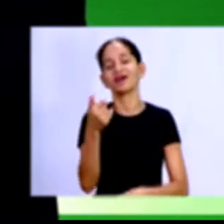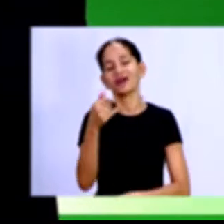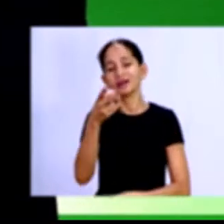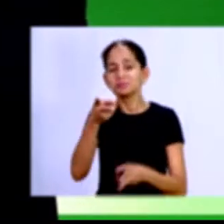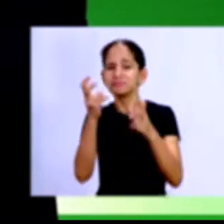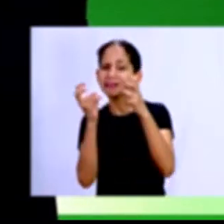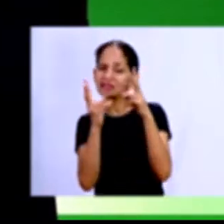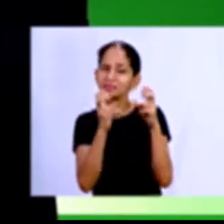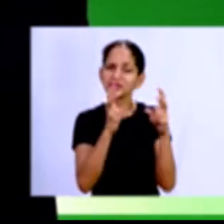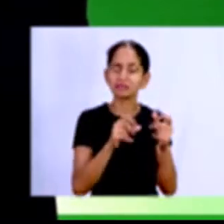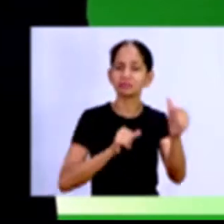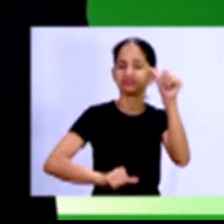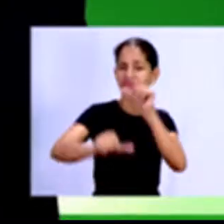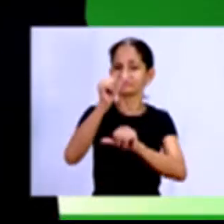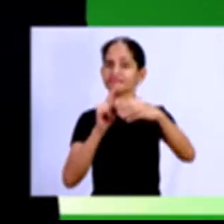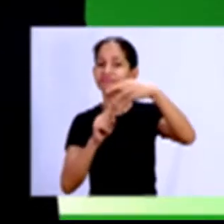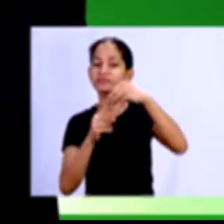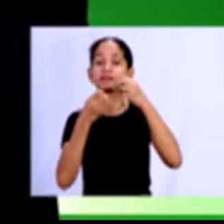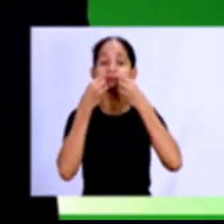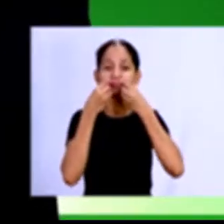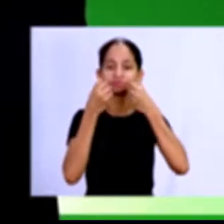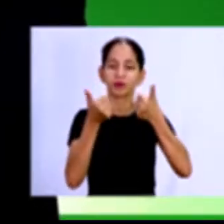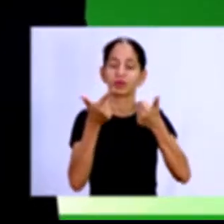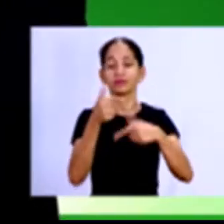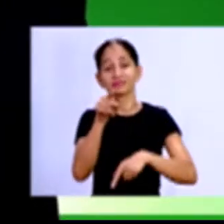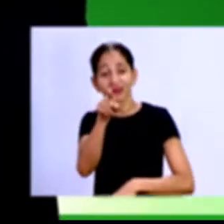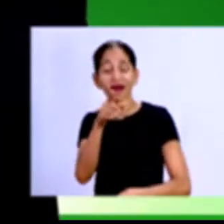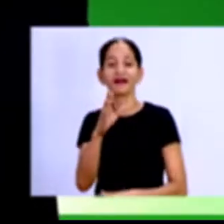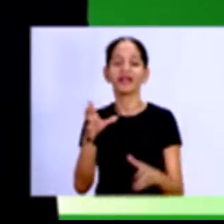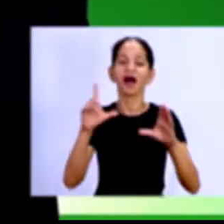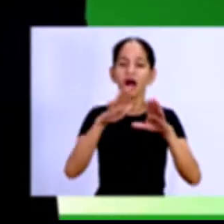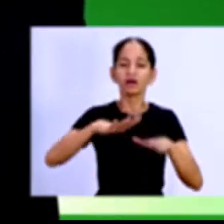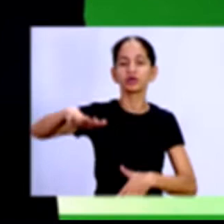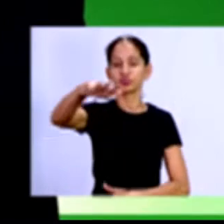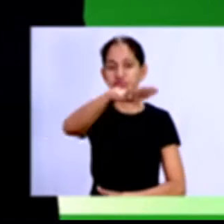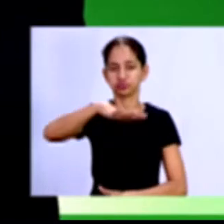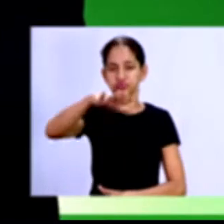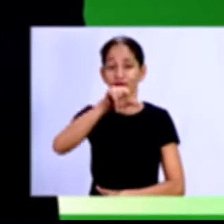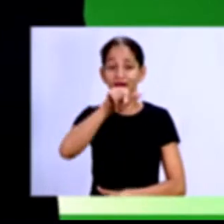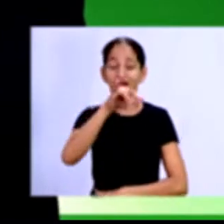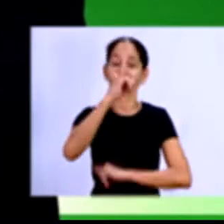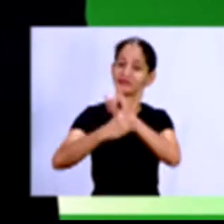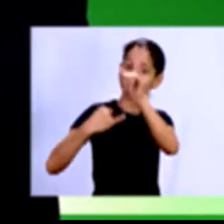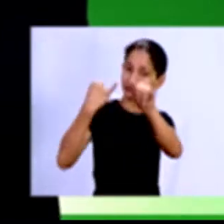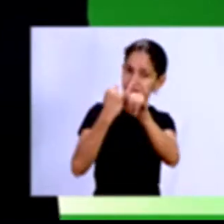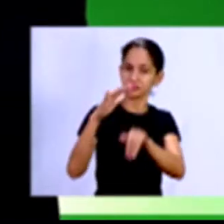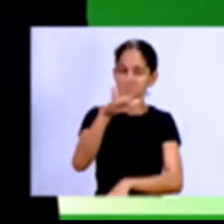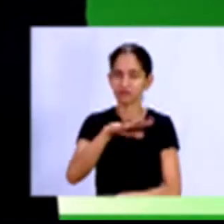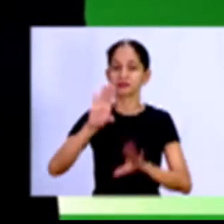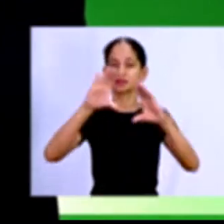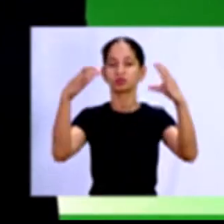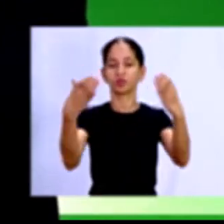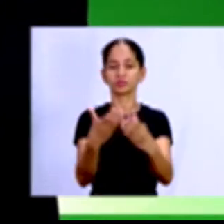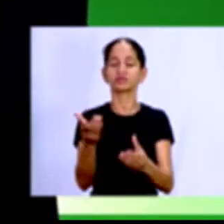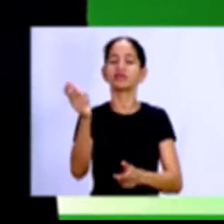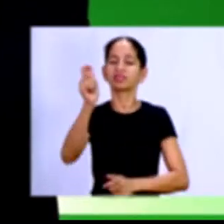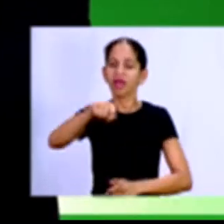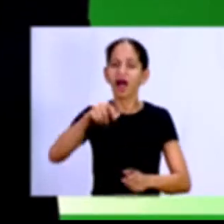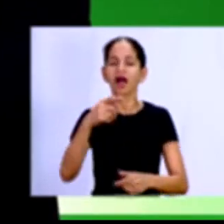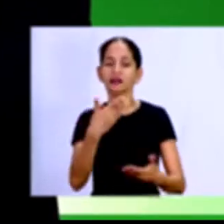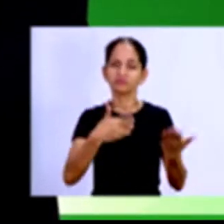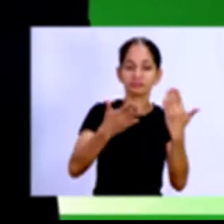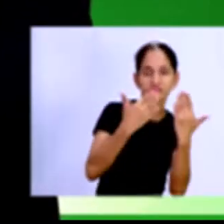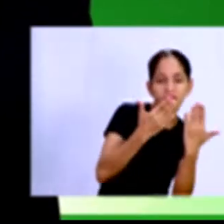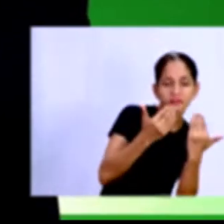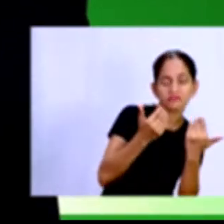também a necessidade de trocar informações. Então, lá nesse ambiente, esses ambientes que são desenvolvidos, eles vão possibilitar você conversar